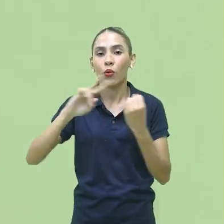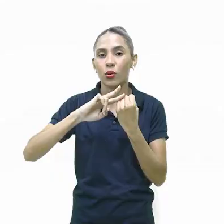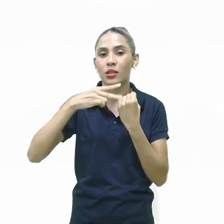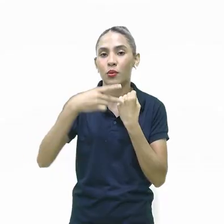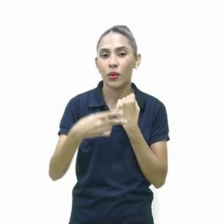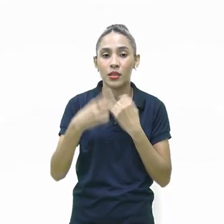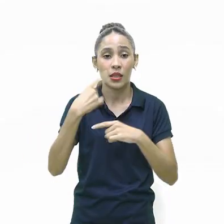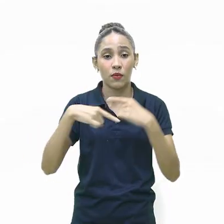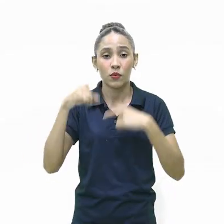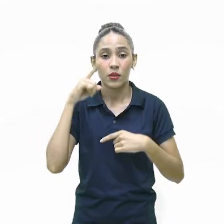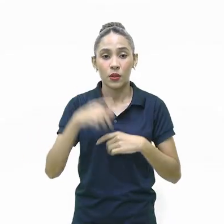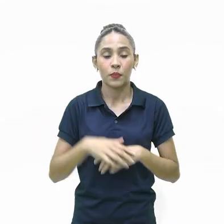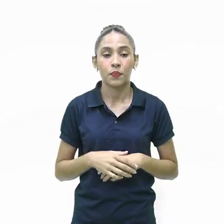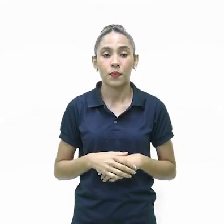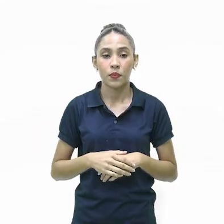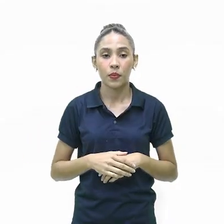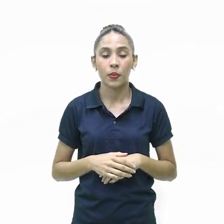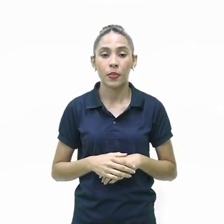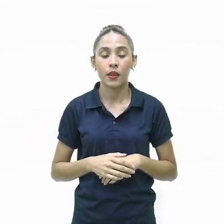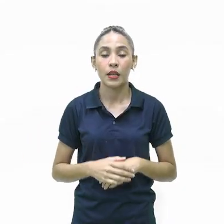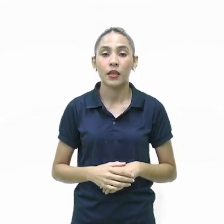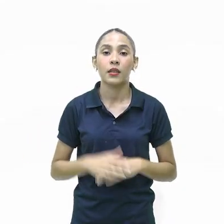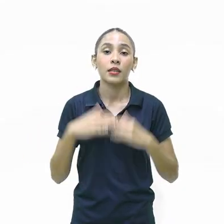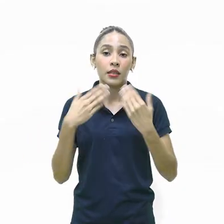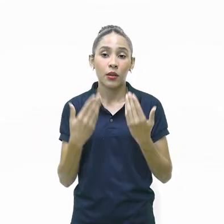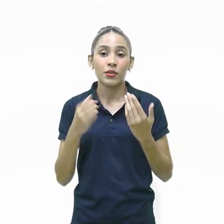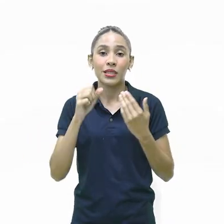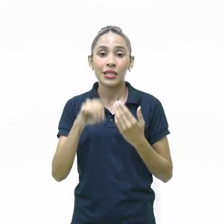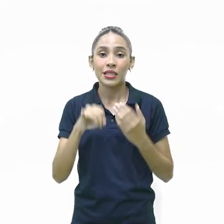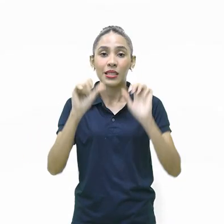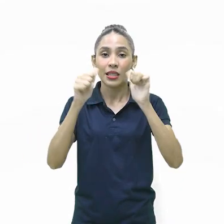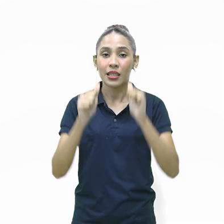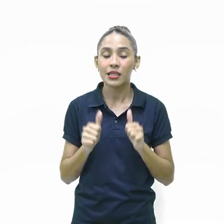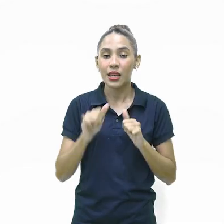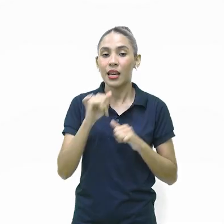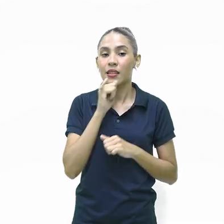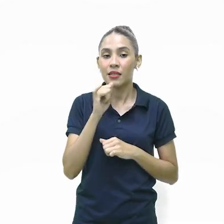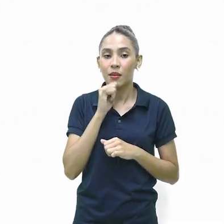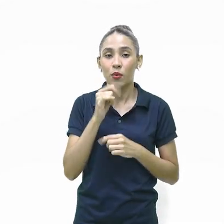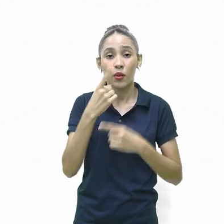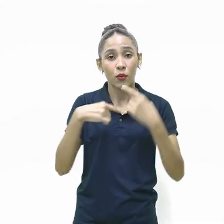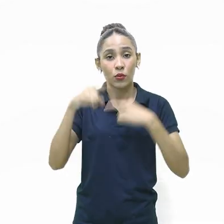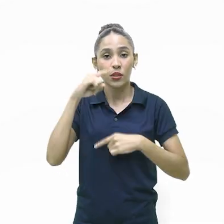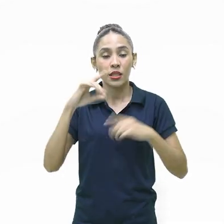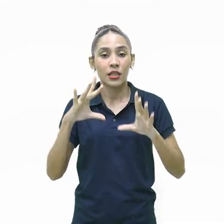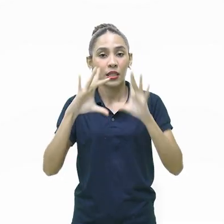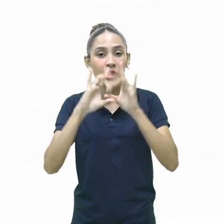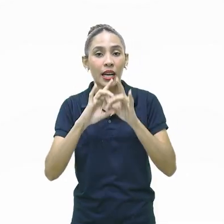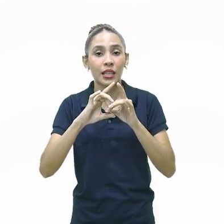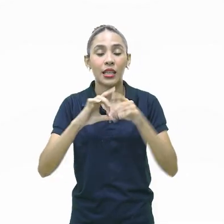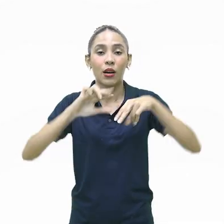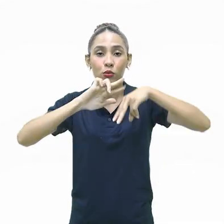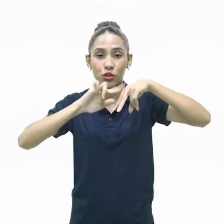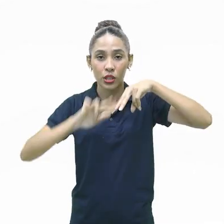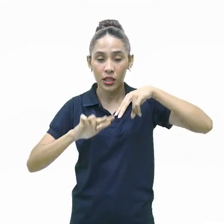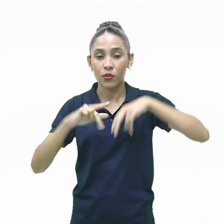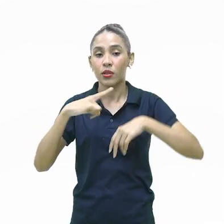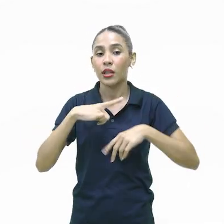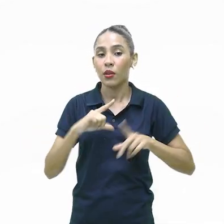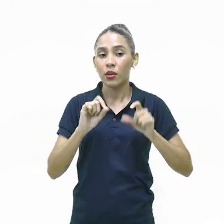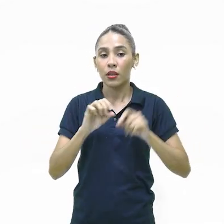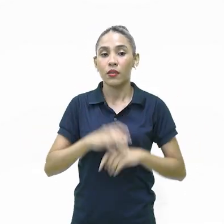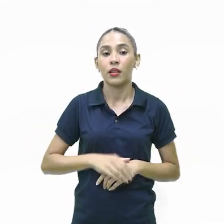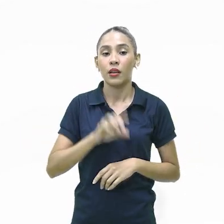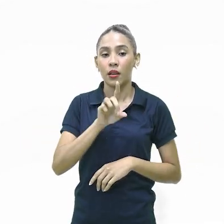né? Quando se trata, por exemplo, da questão evolutiva ligada ao sexo, nós temos o que nós